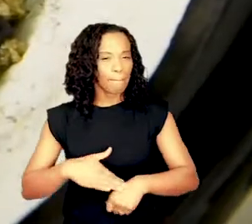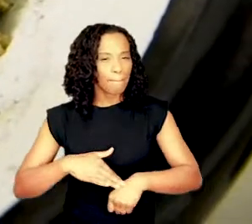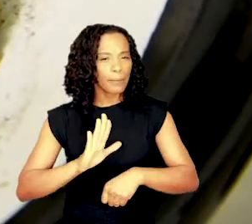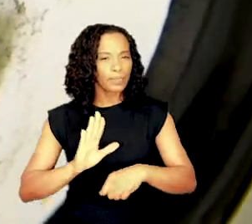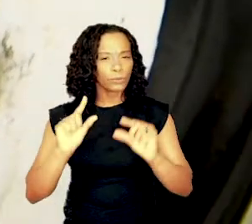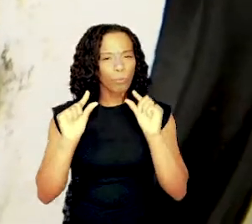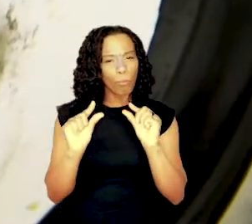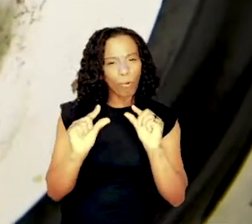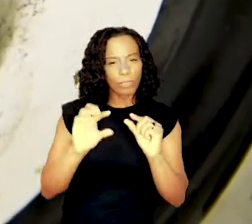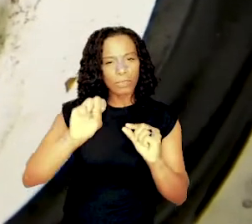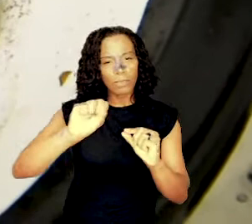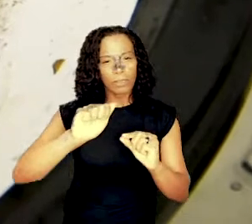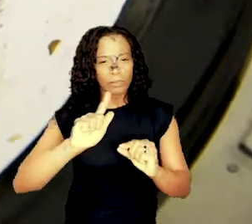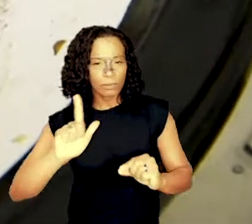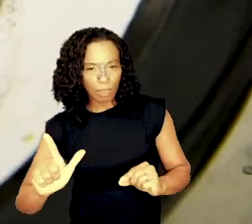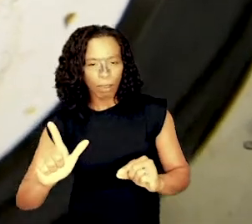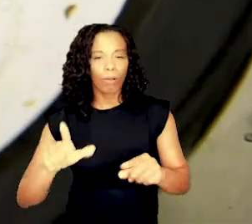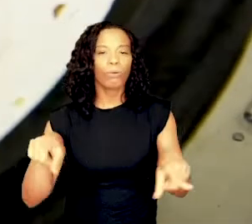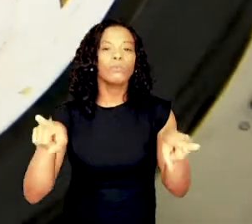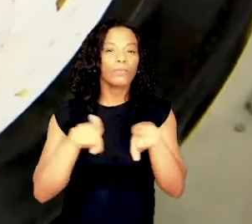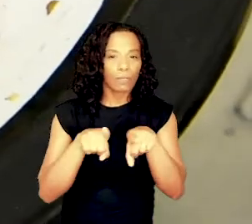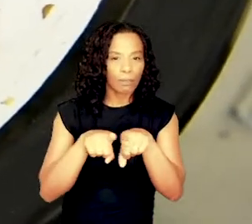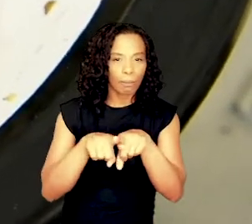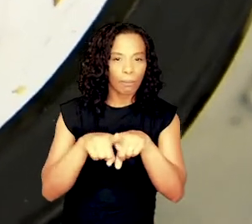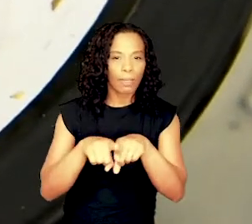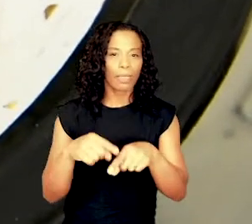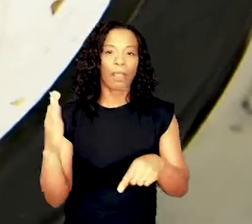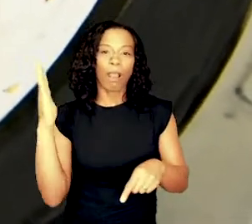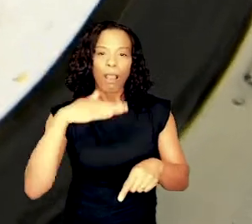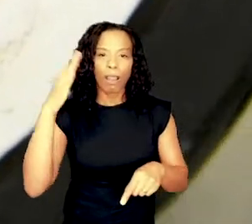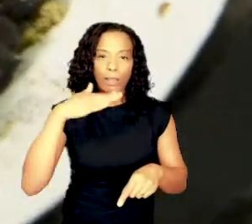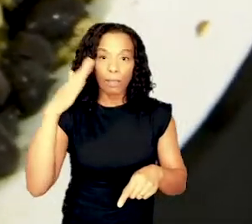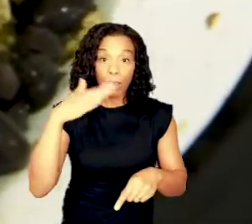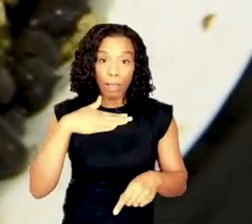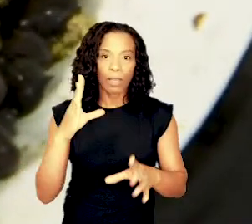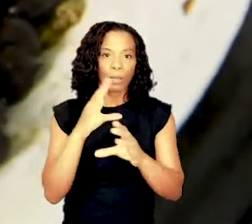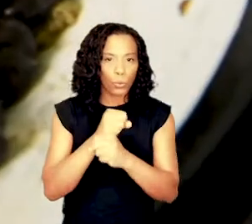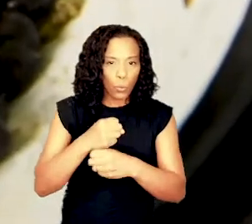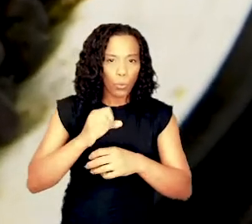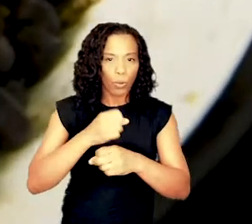Agora a gente pode chegar com mais um pouquinho de sal e pimenta do reino a gosto.